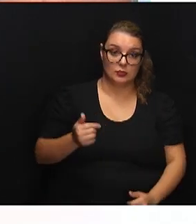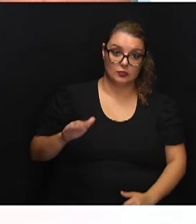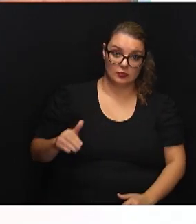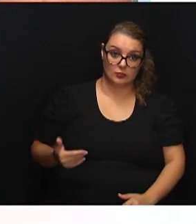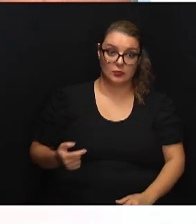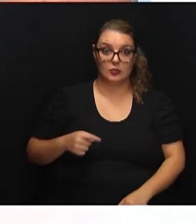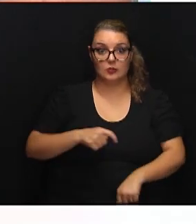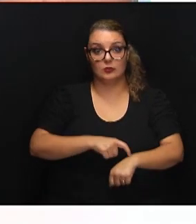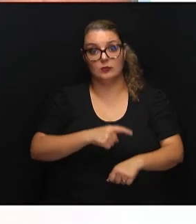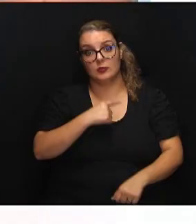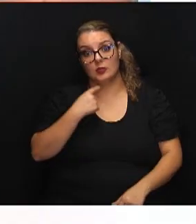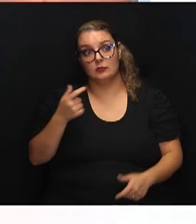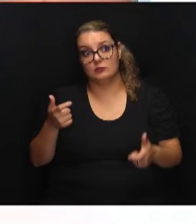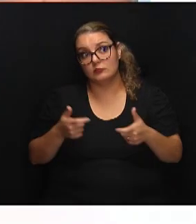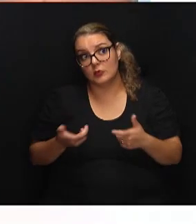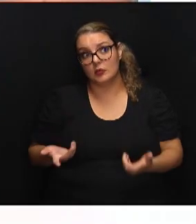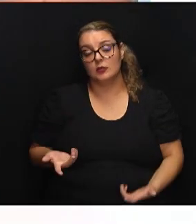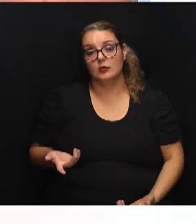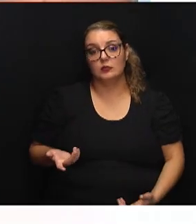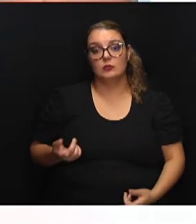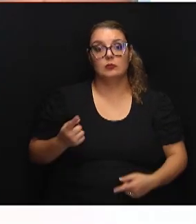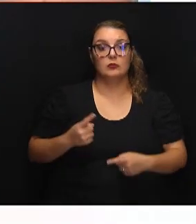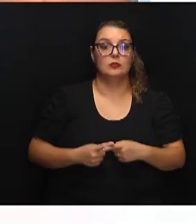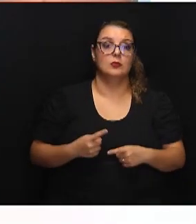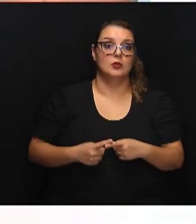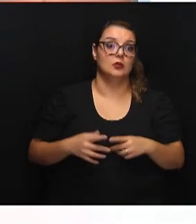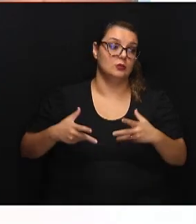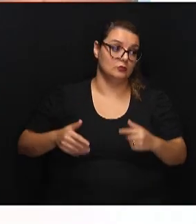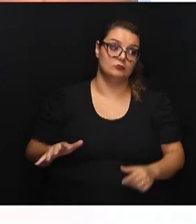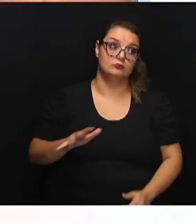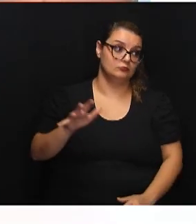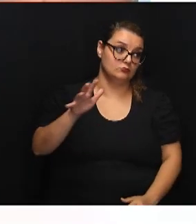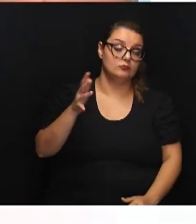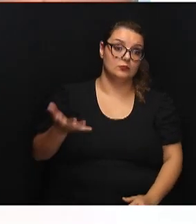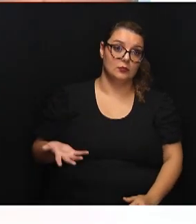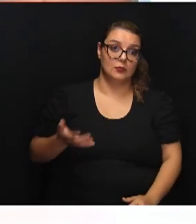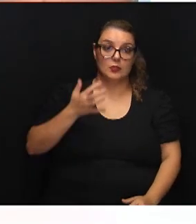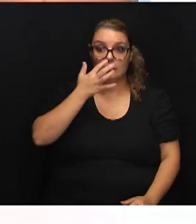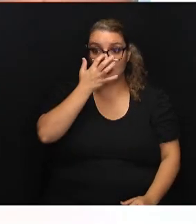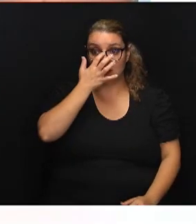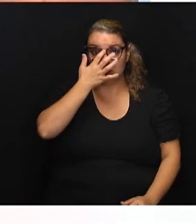longo prazo, fica difícil, porque no médio e longo prazo todos os preços vão subir, né?